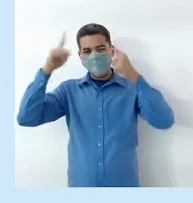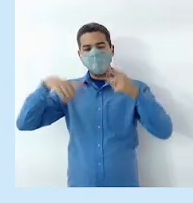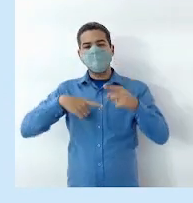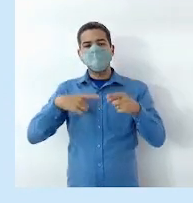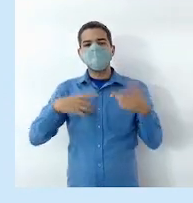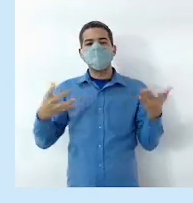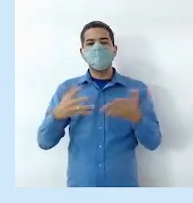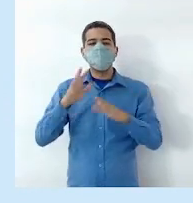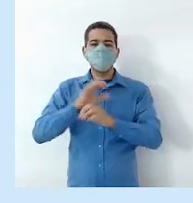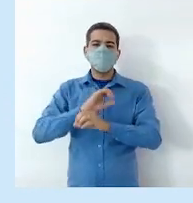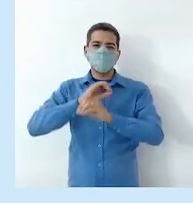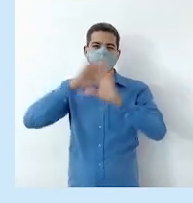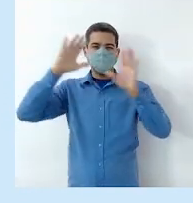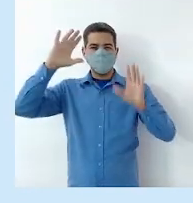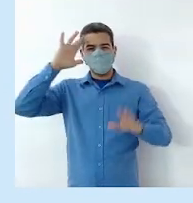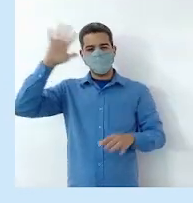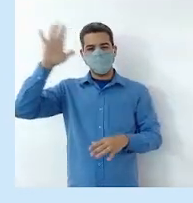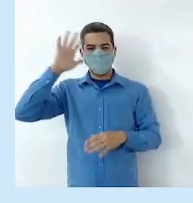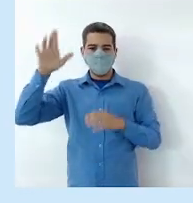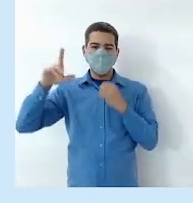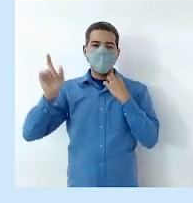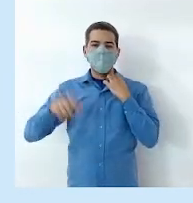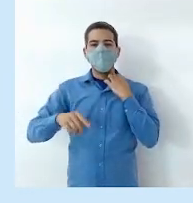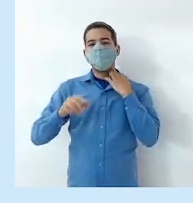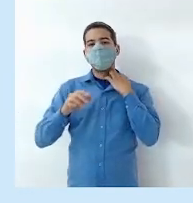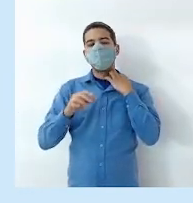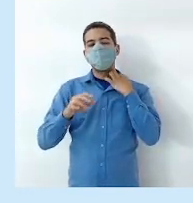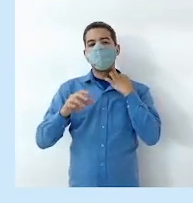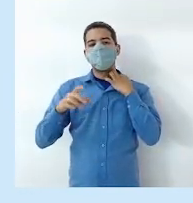nosso imaginário, da ficção, né?